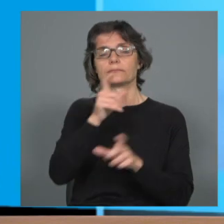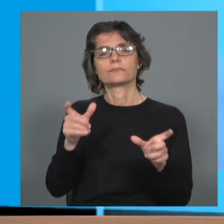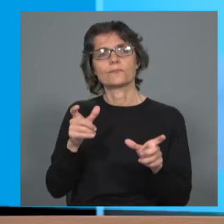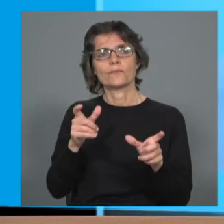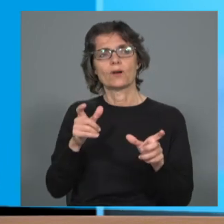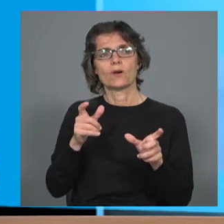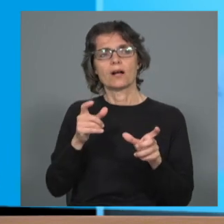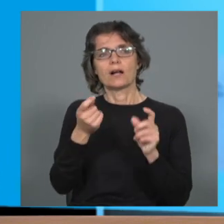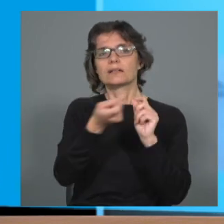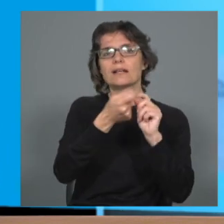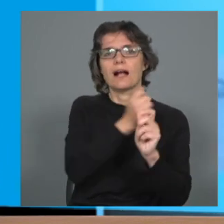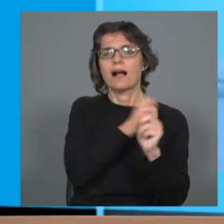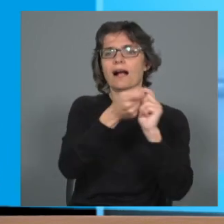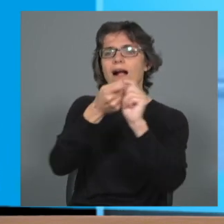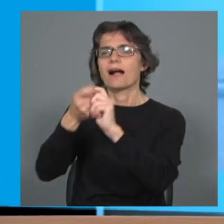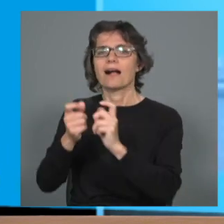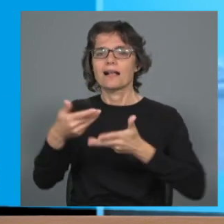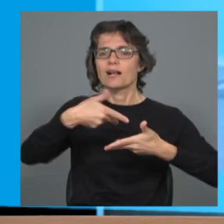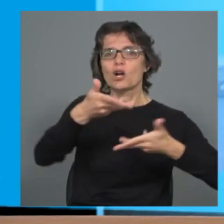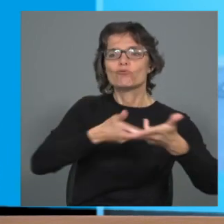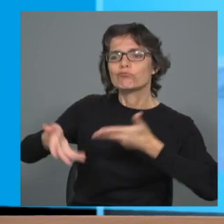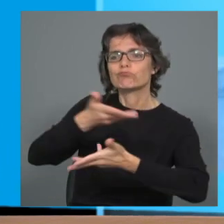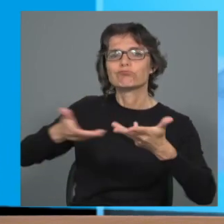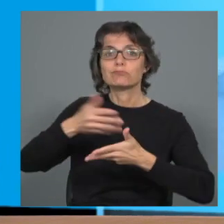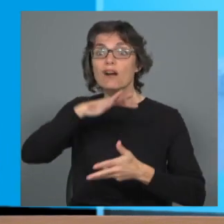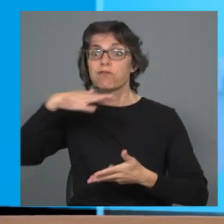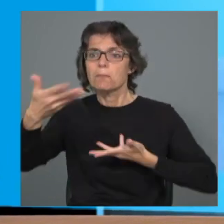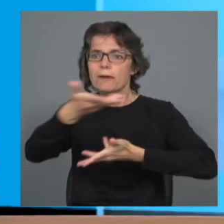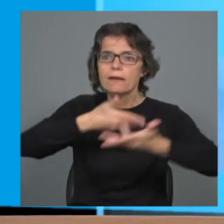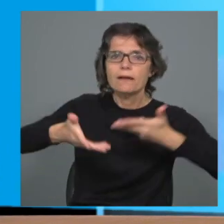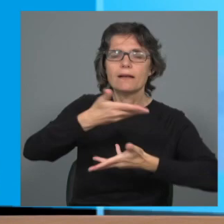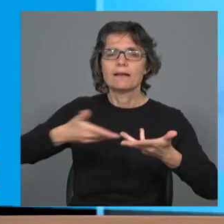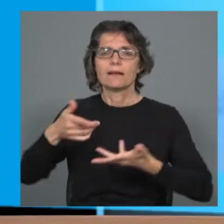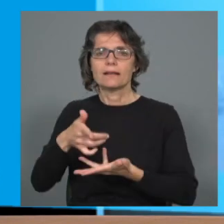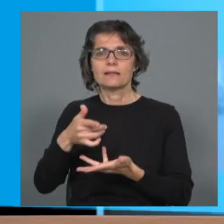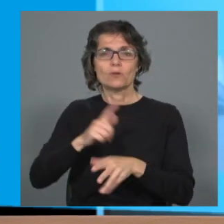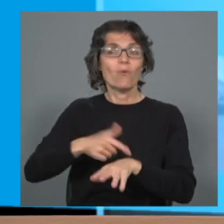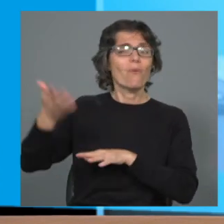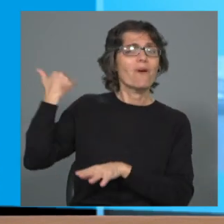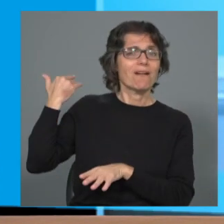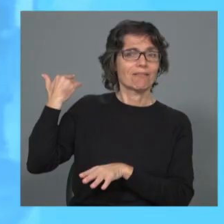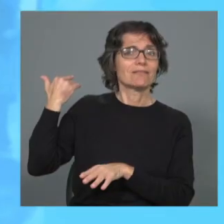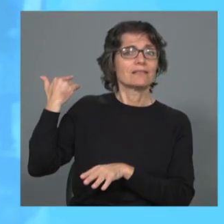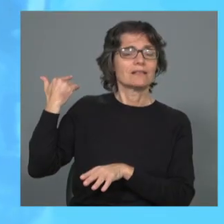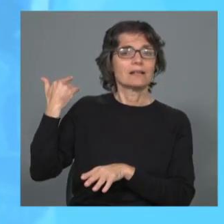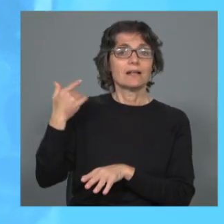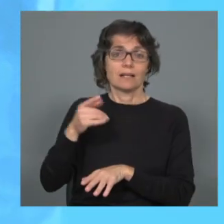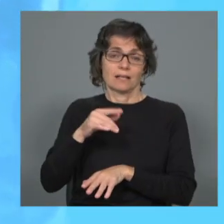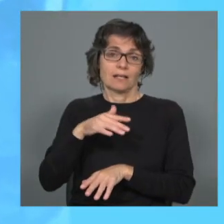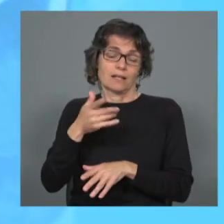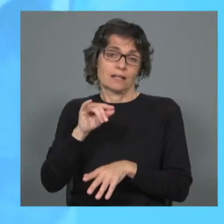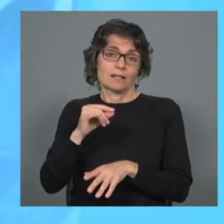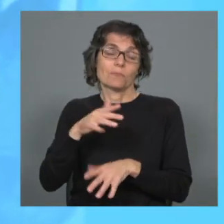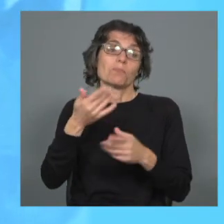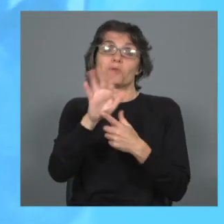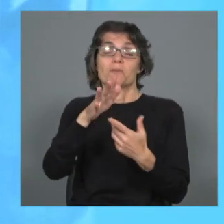Apoio dos seus pares, vizinhanças, famílias. Isto para já não foi, exatamente, para não falar das famílias e quando o ser mãe era a avó